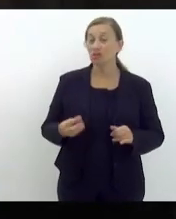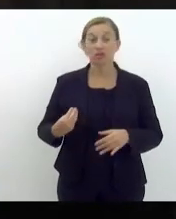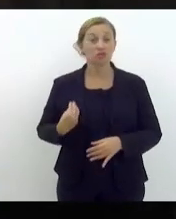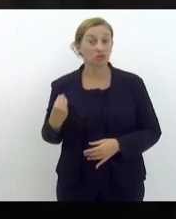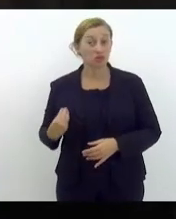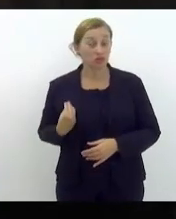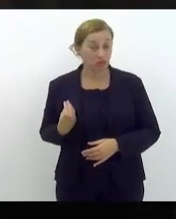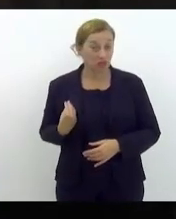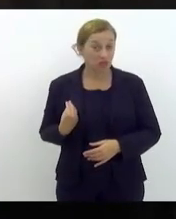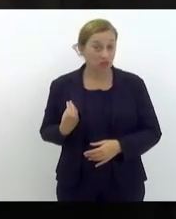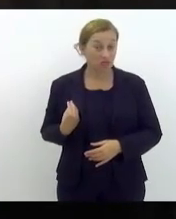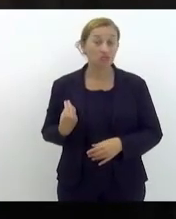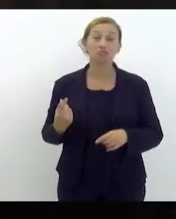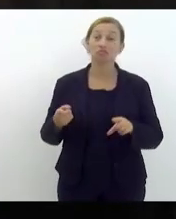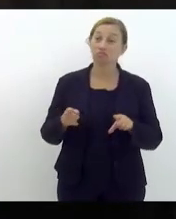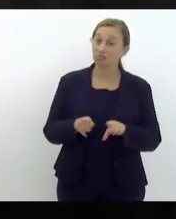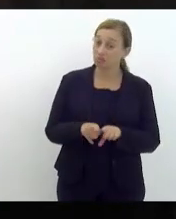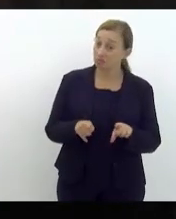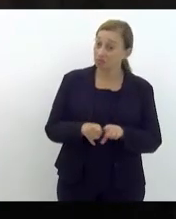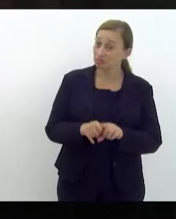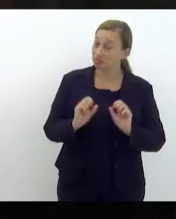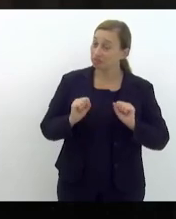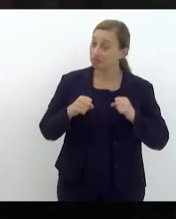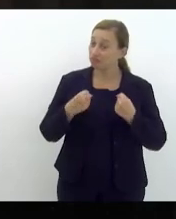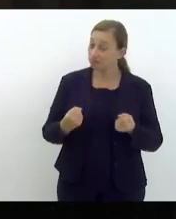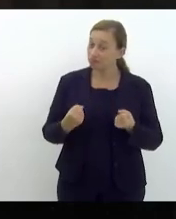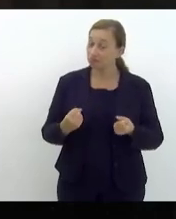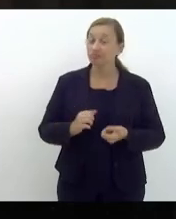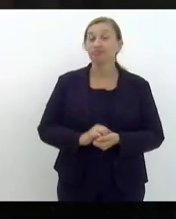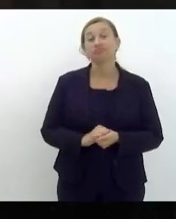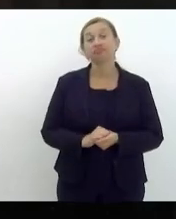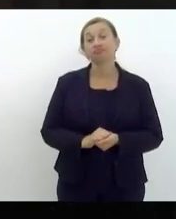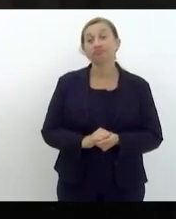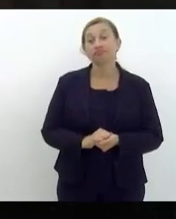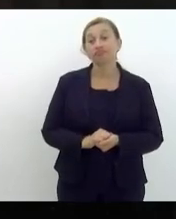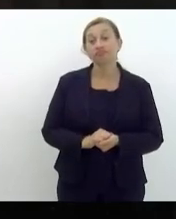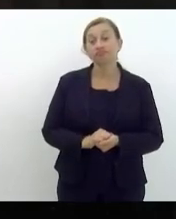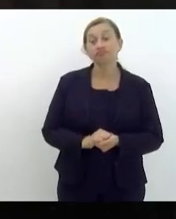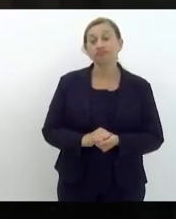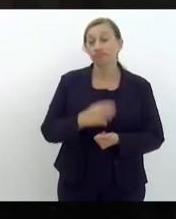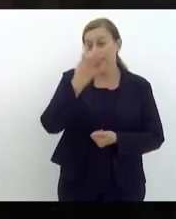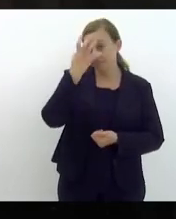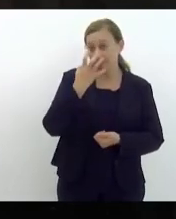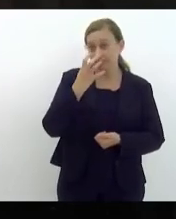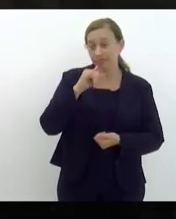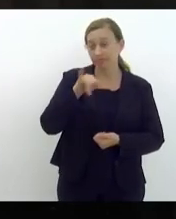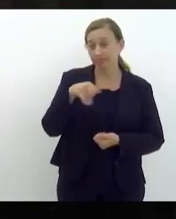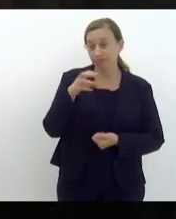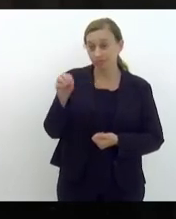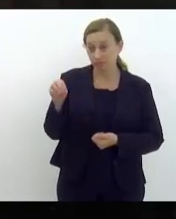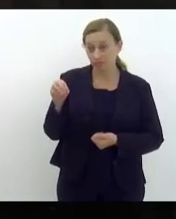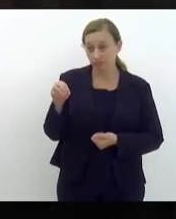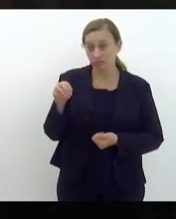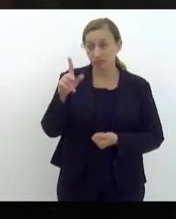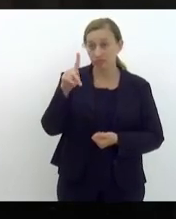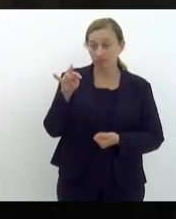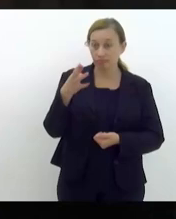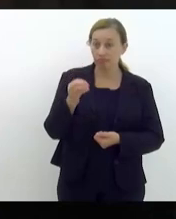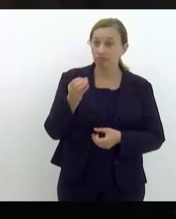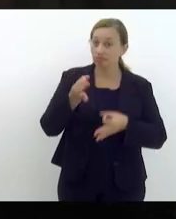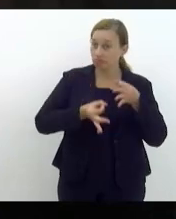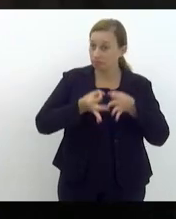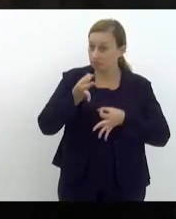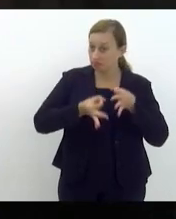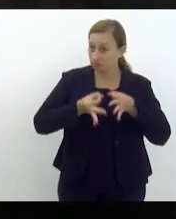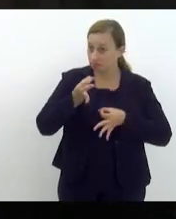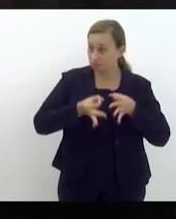e passaram também a defender Ou seja a celeridade por João Pedro justiça por João Pedro